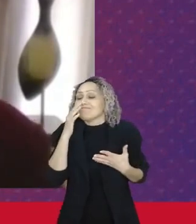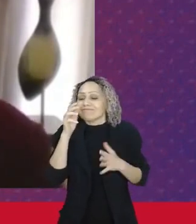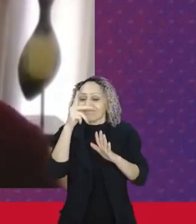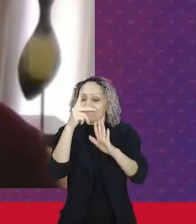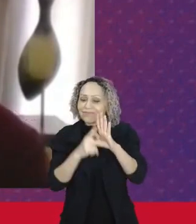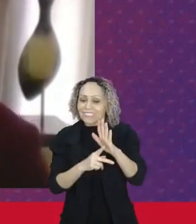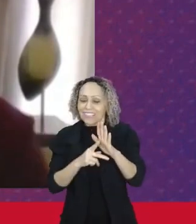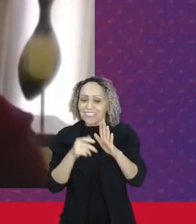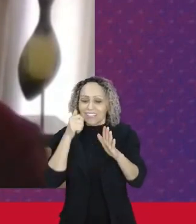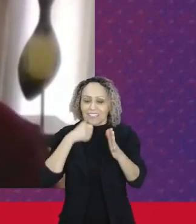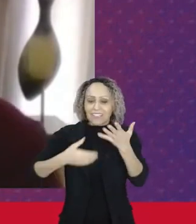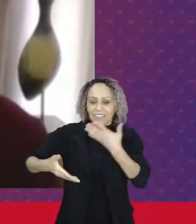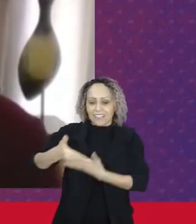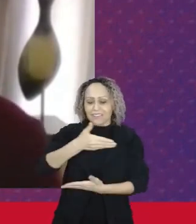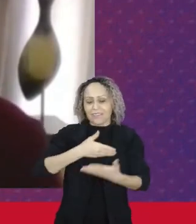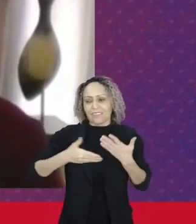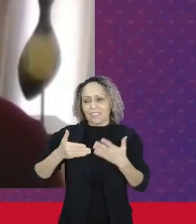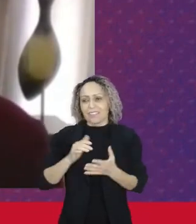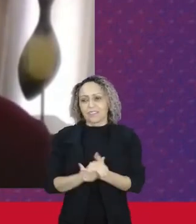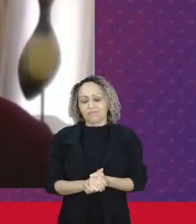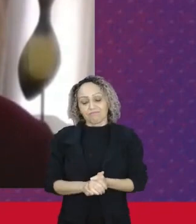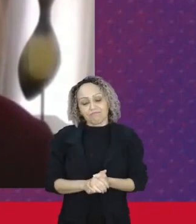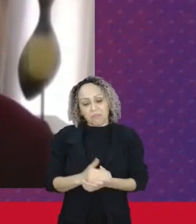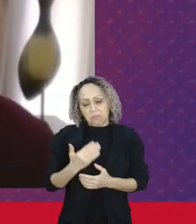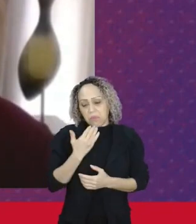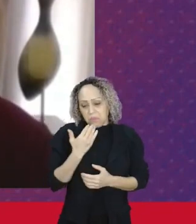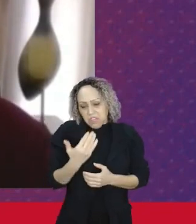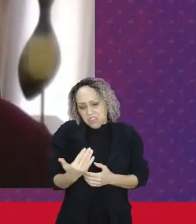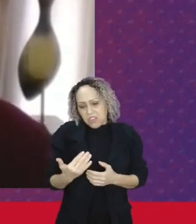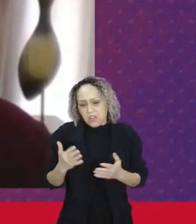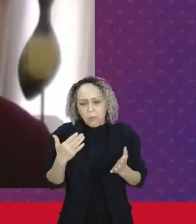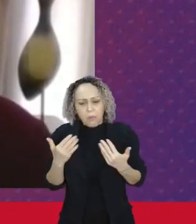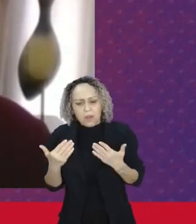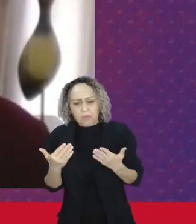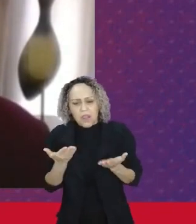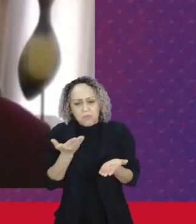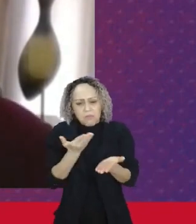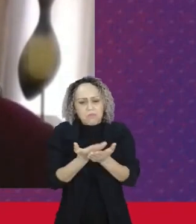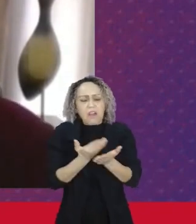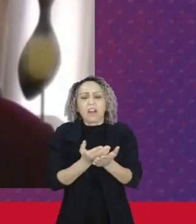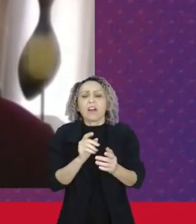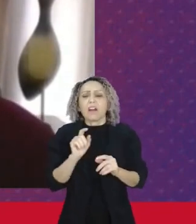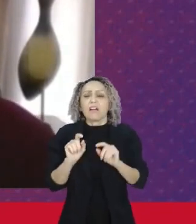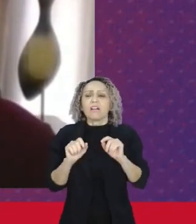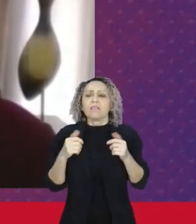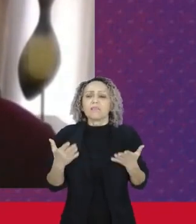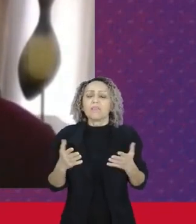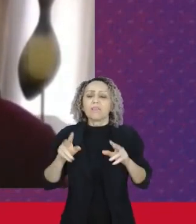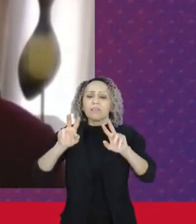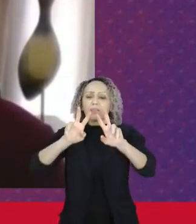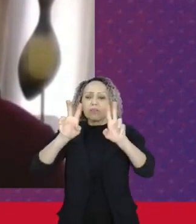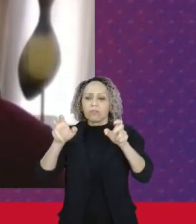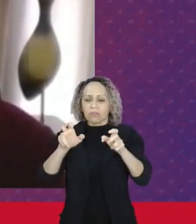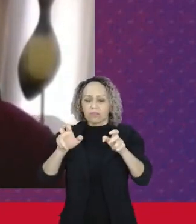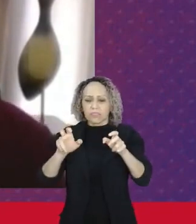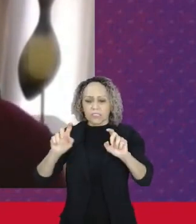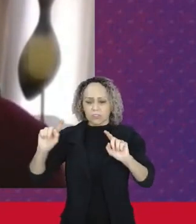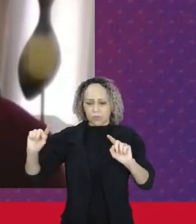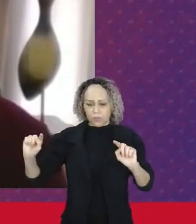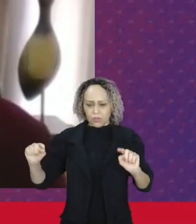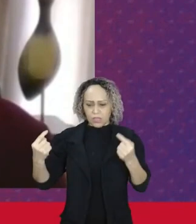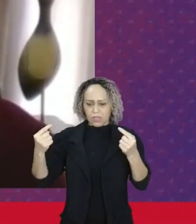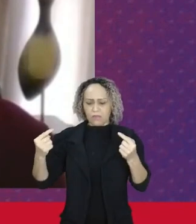foi pedido para um bate-papo, né? Uma aula, foi a questão dos